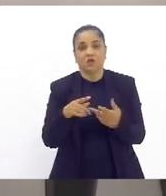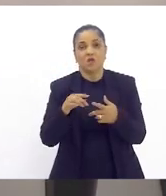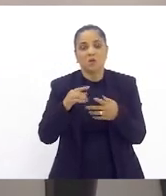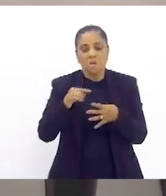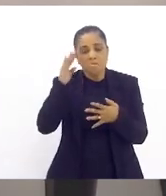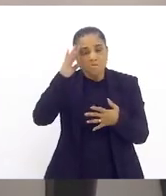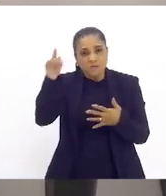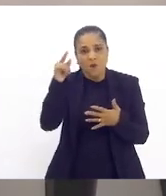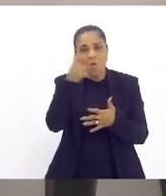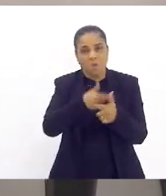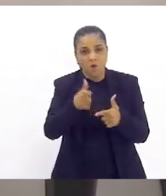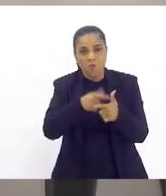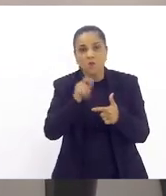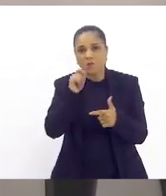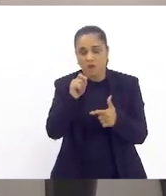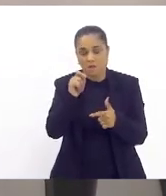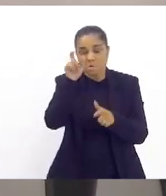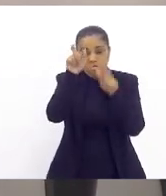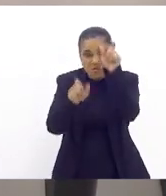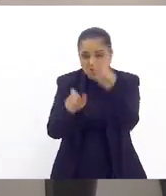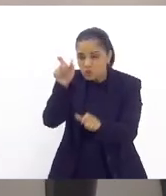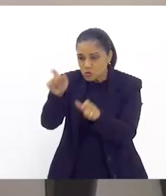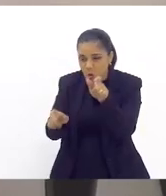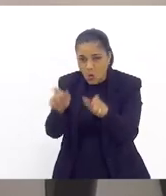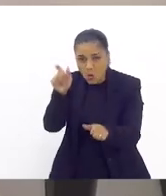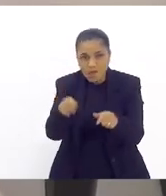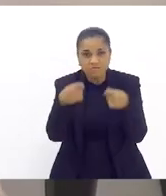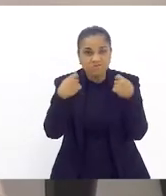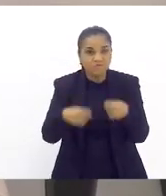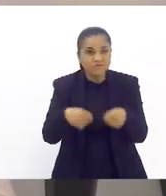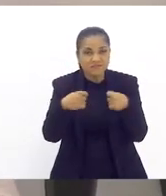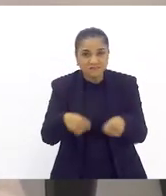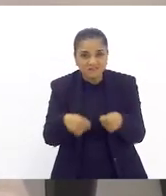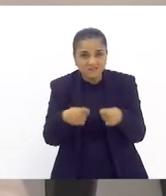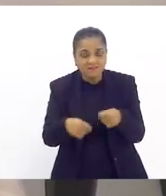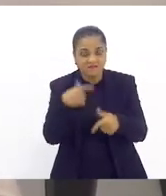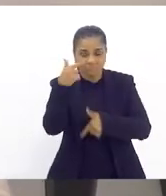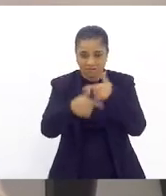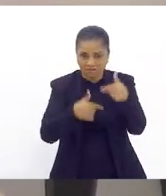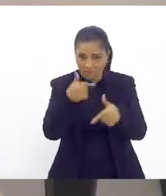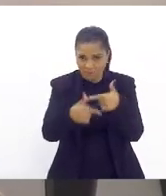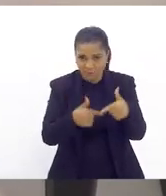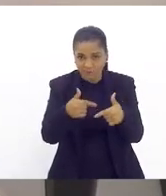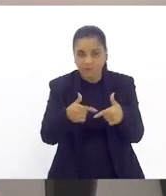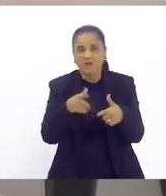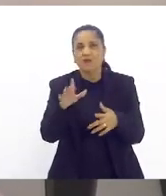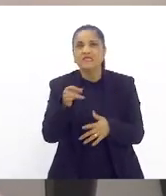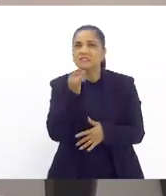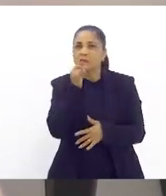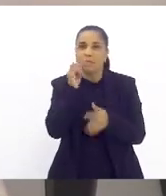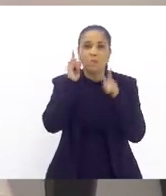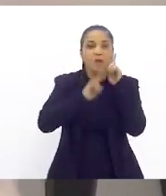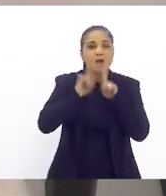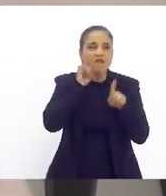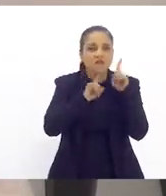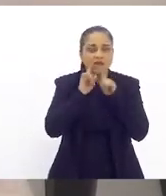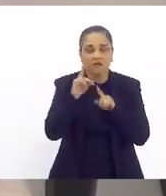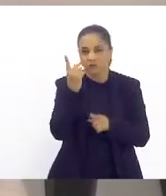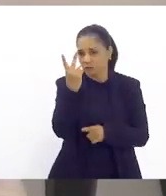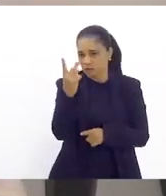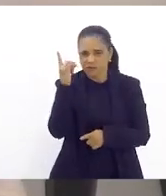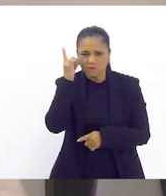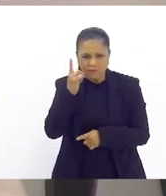foi nessa questão de pessoal da terceirização do atendimento então a gente lá de Maricá Maricá tem dois deputados aqui tem